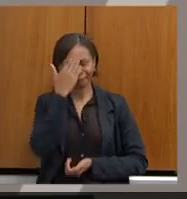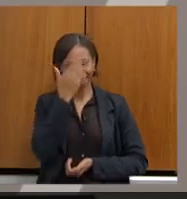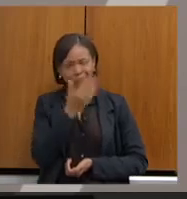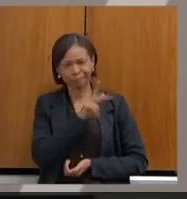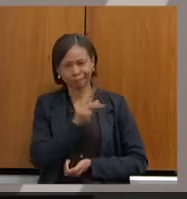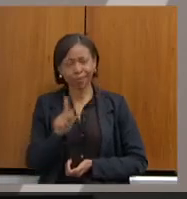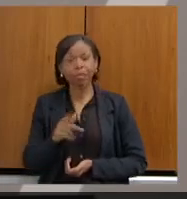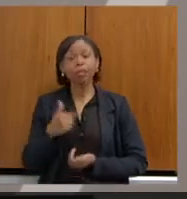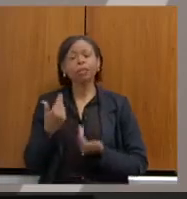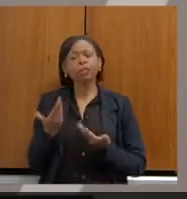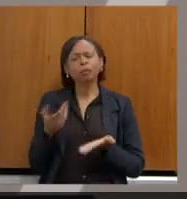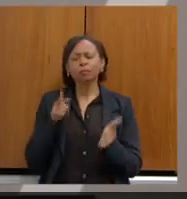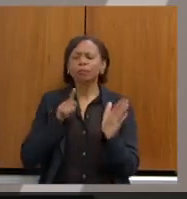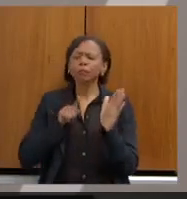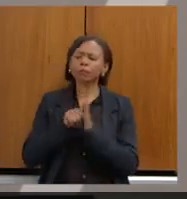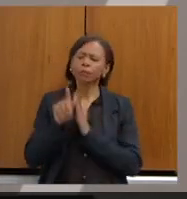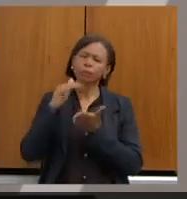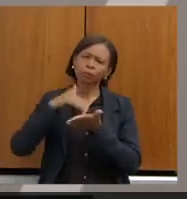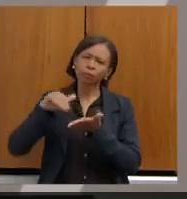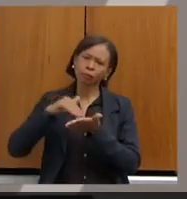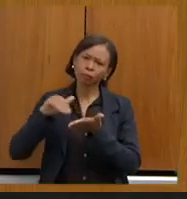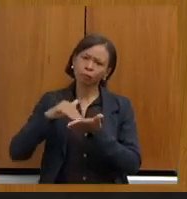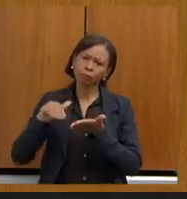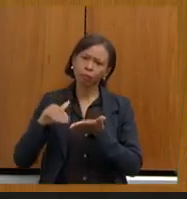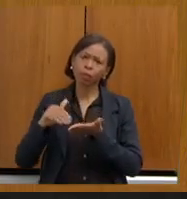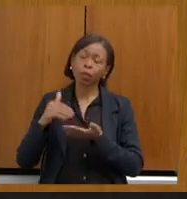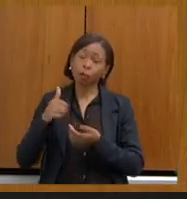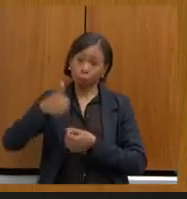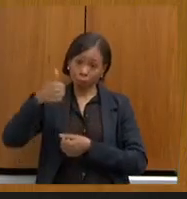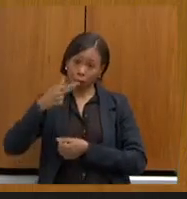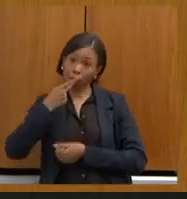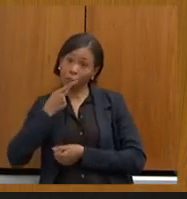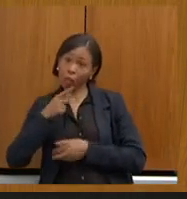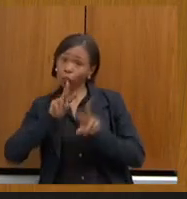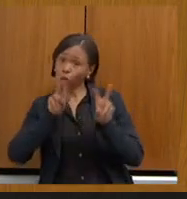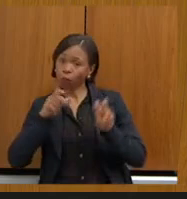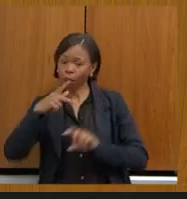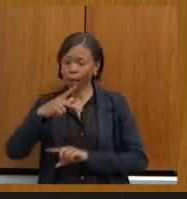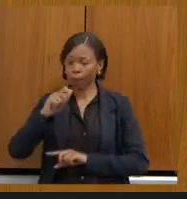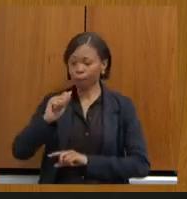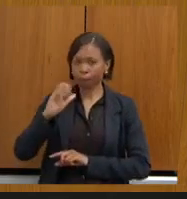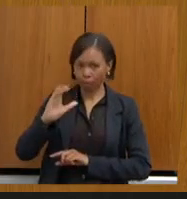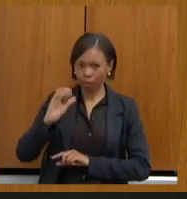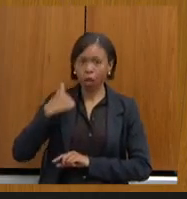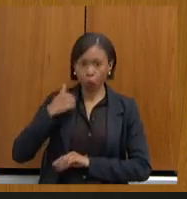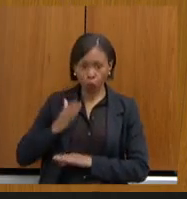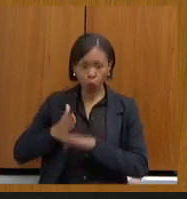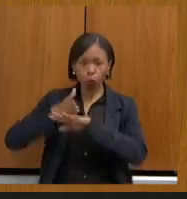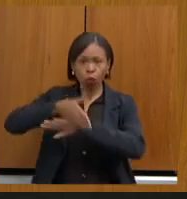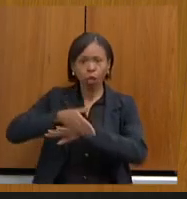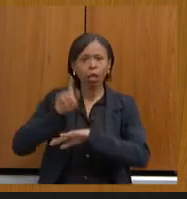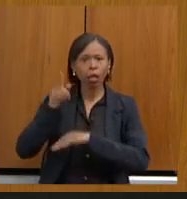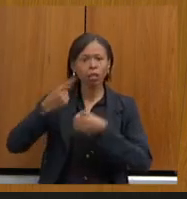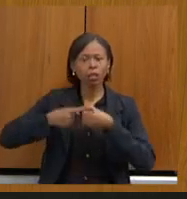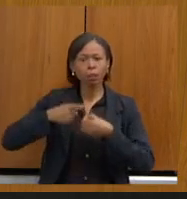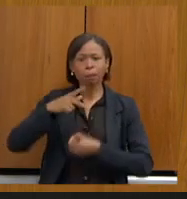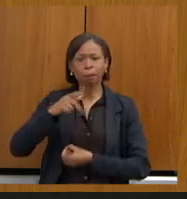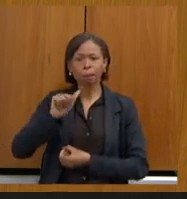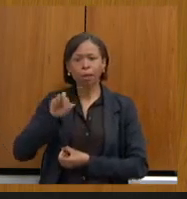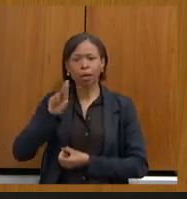escutado eu tô com cliente é só dar parte tive um ataque de Paracatu